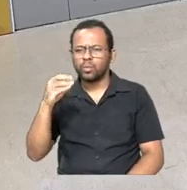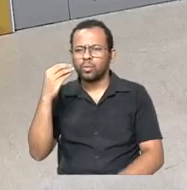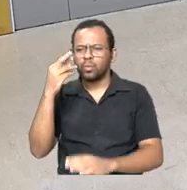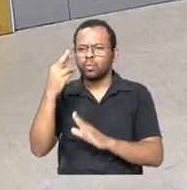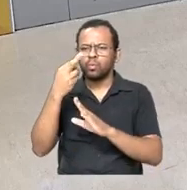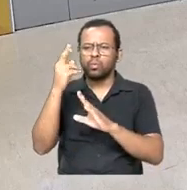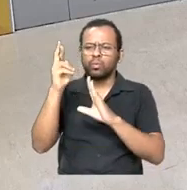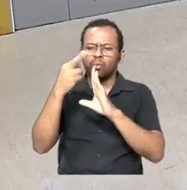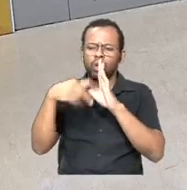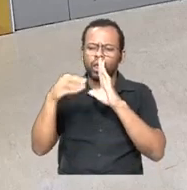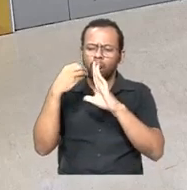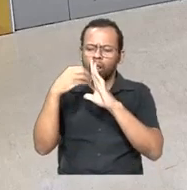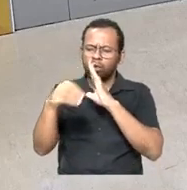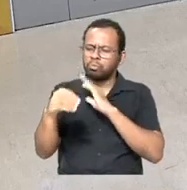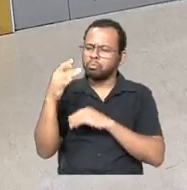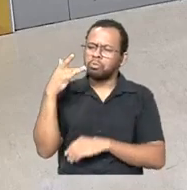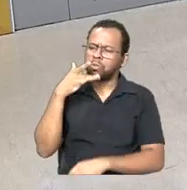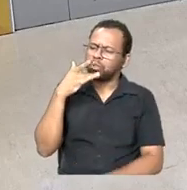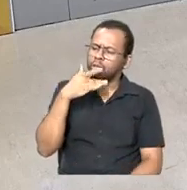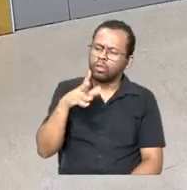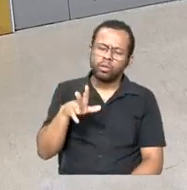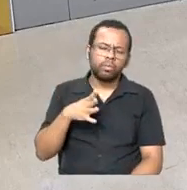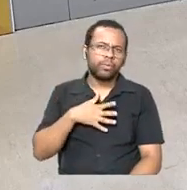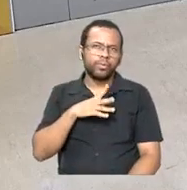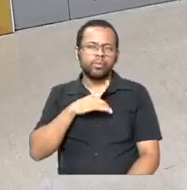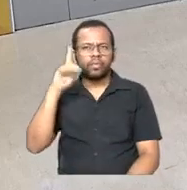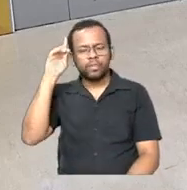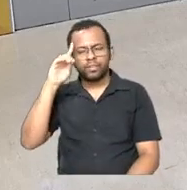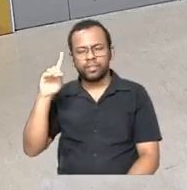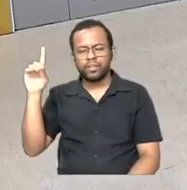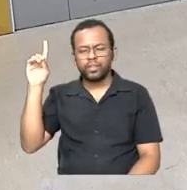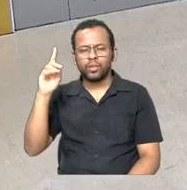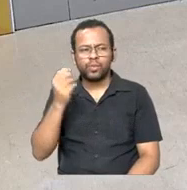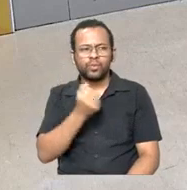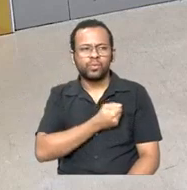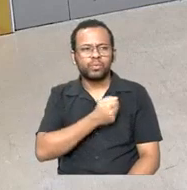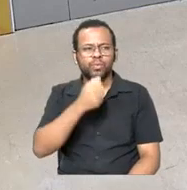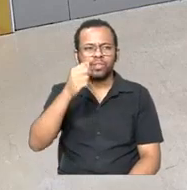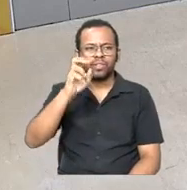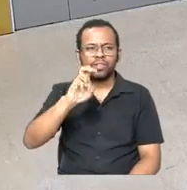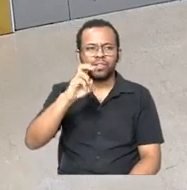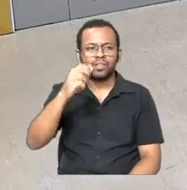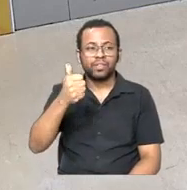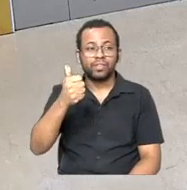deliciosa o meu Deus eita Rogerinho 51